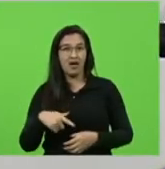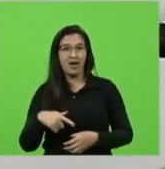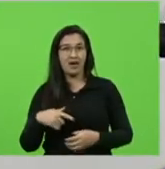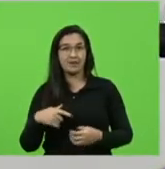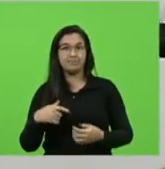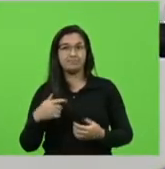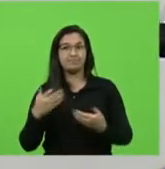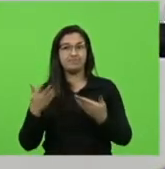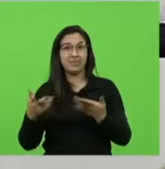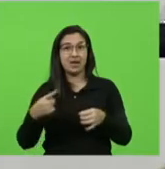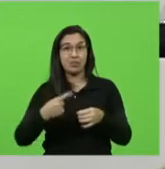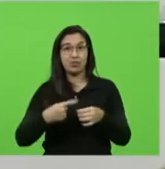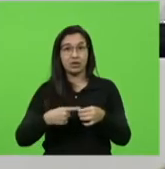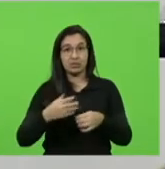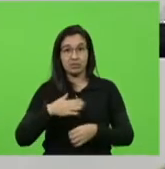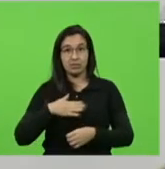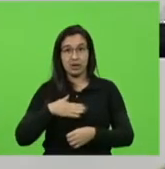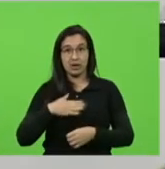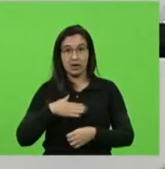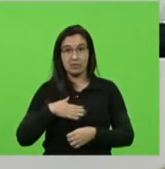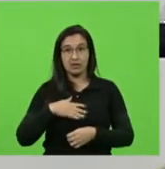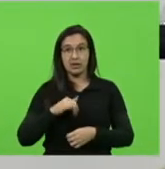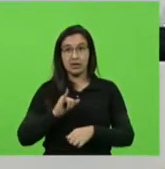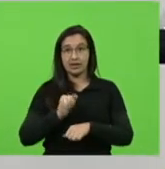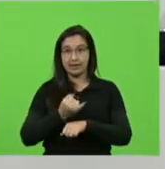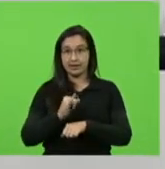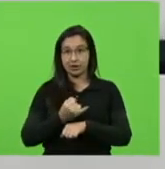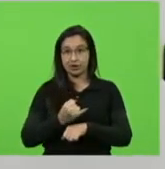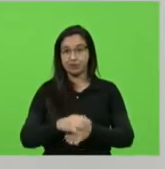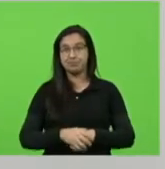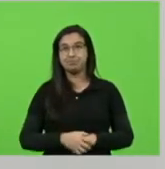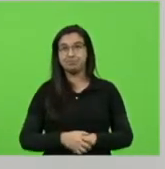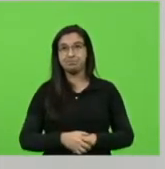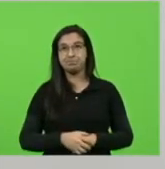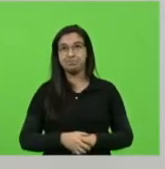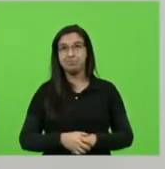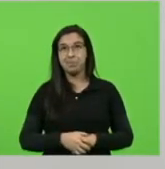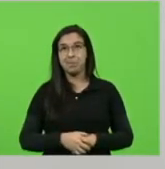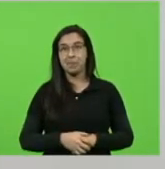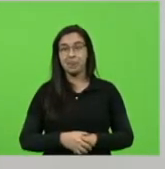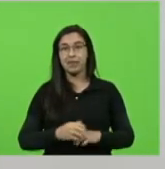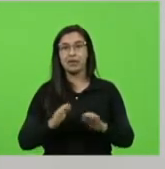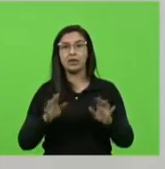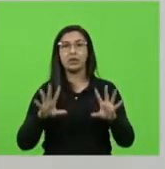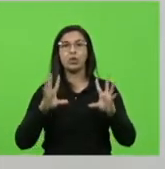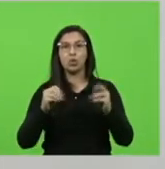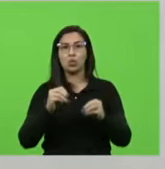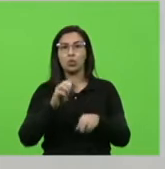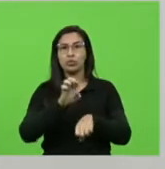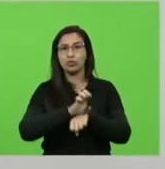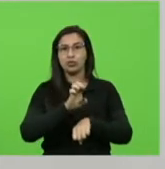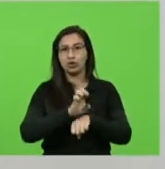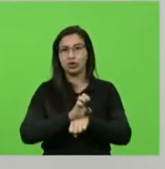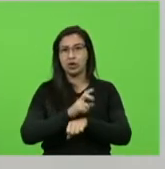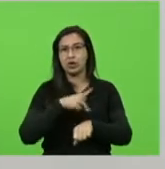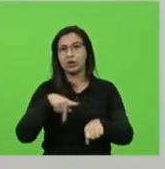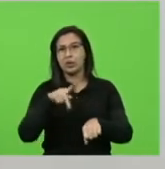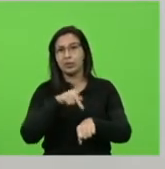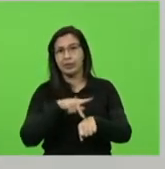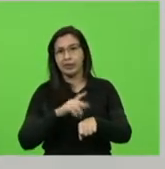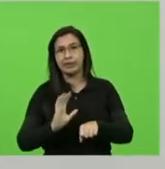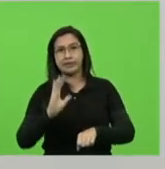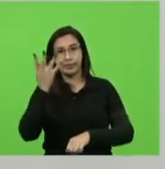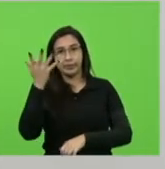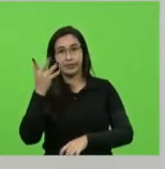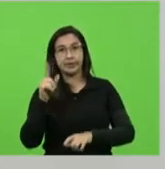município, na minha cidade natal, que é Itajaí. E também ficou conhecido em todo o estado e em todo o país, na verdade, um